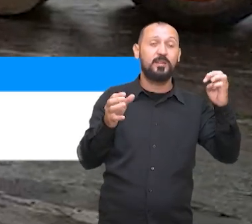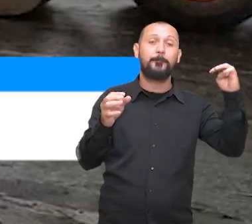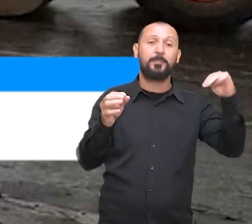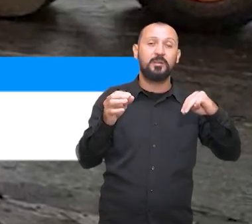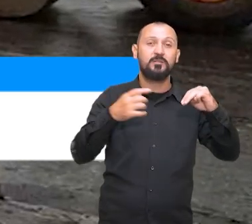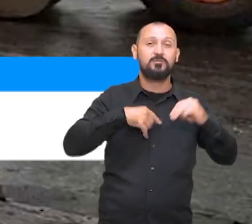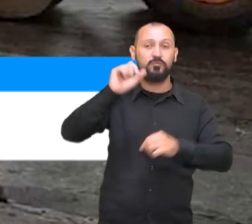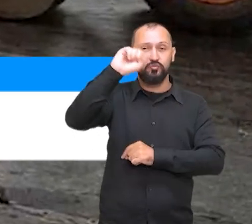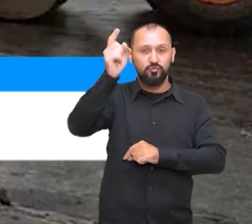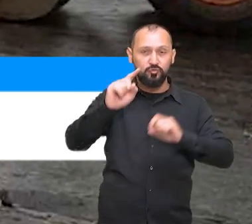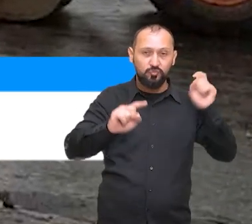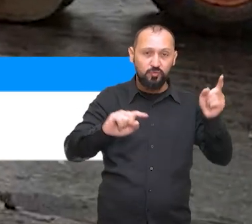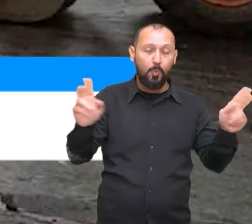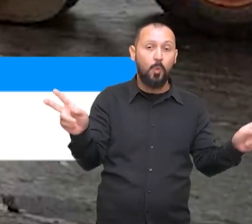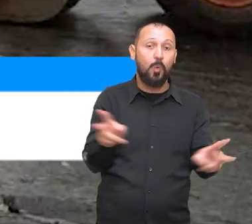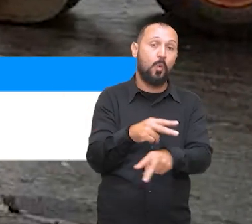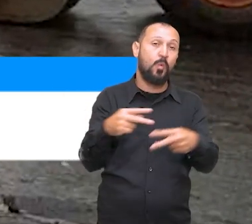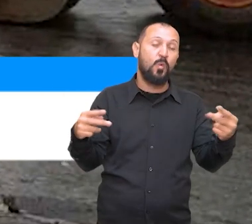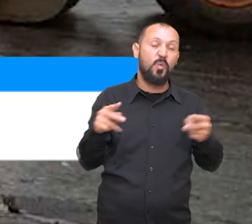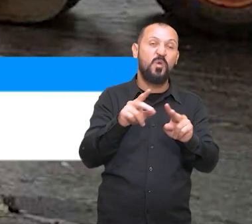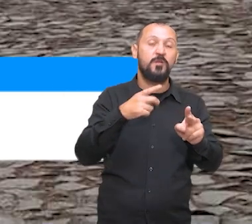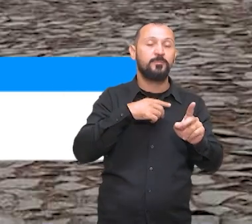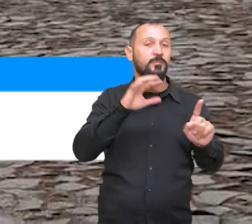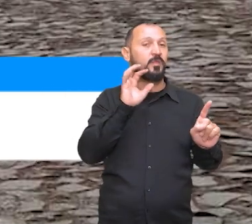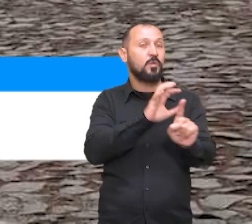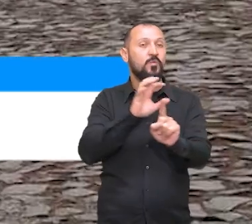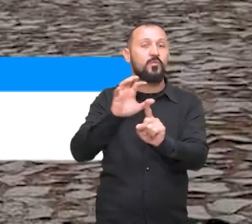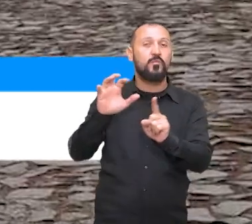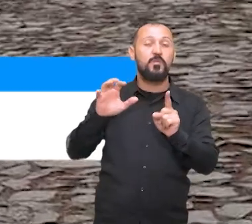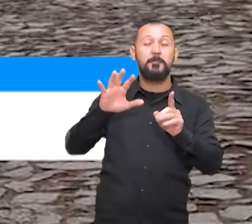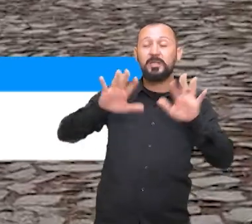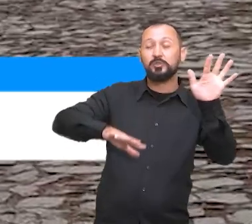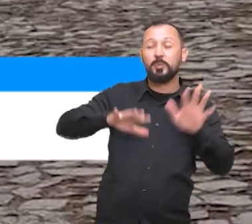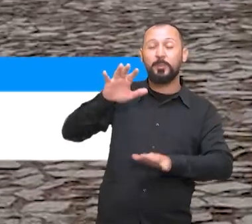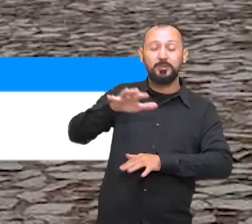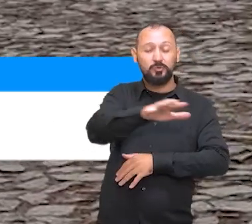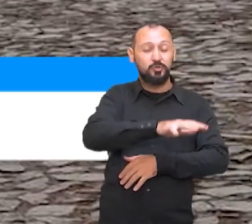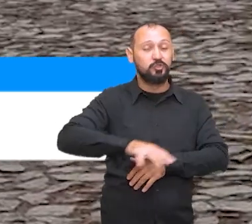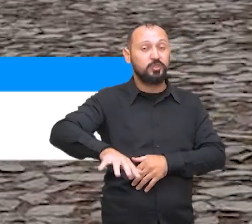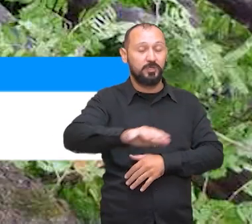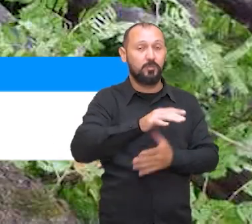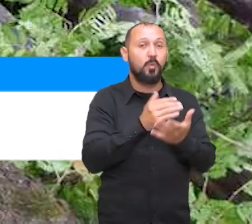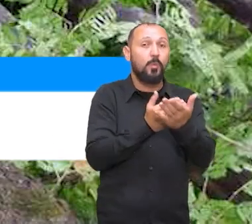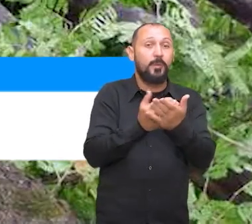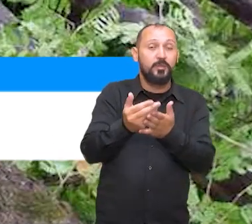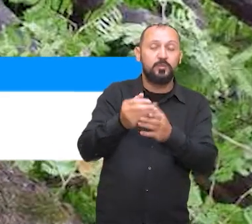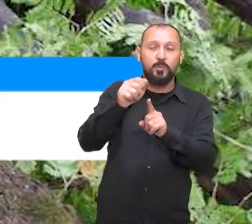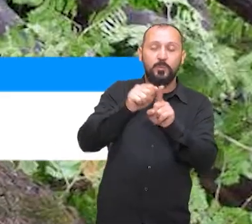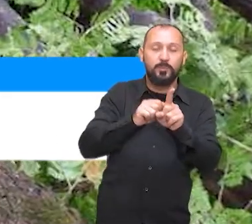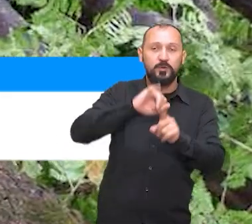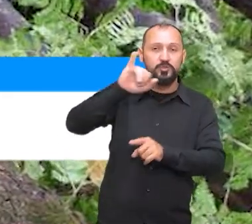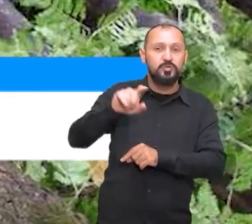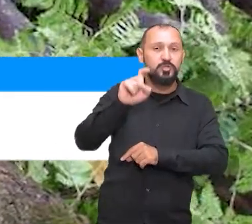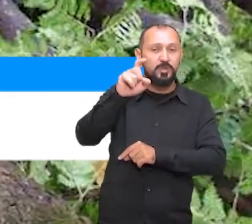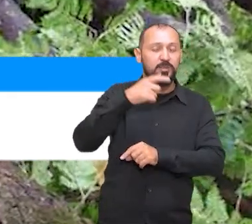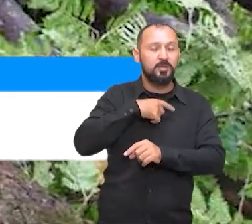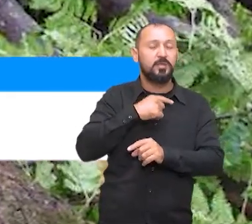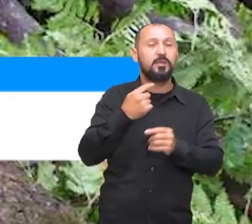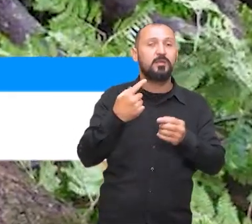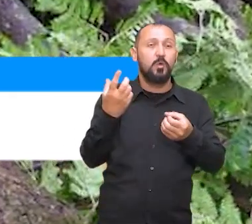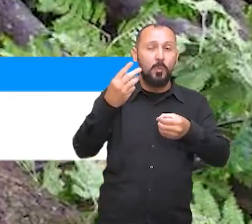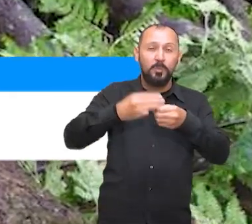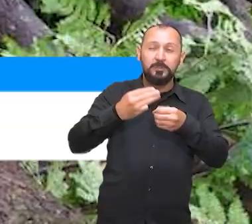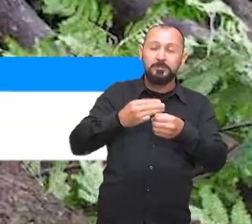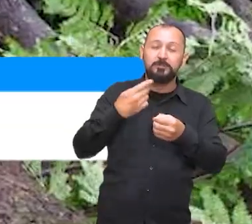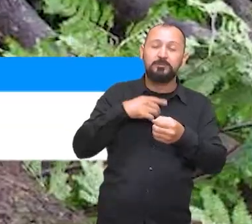chuvas foram acompanhadas de raios e rajadas de vento, que chegaram a atingir 90 km por hora. Desde o início de janeiro, o município